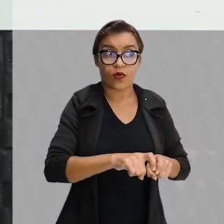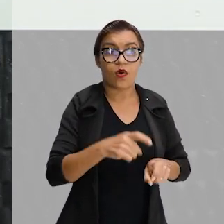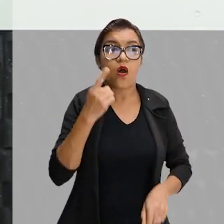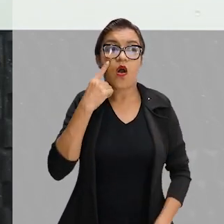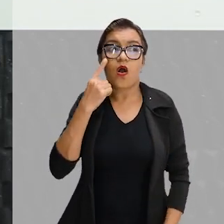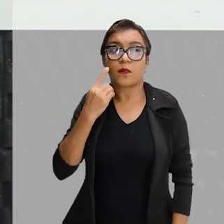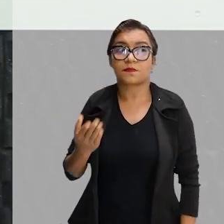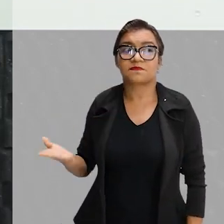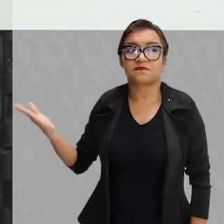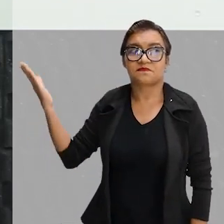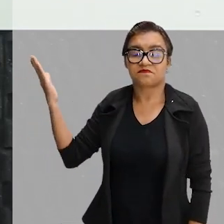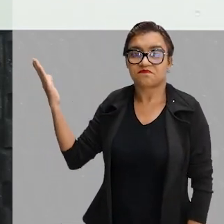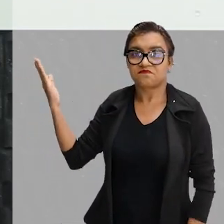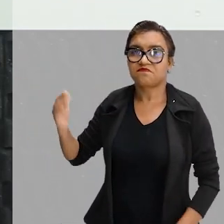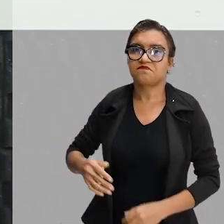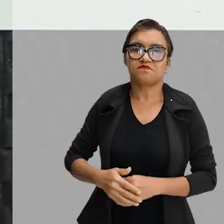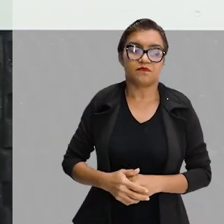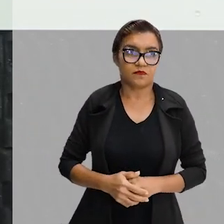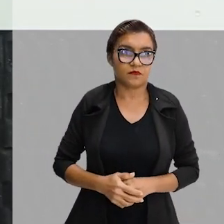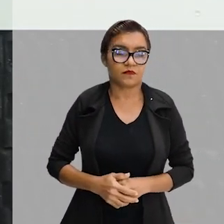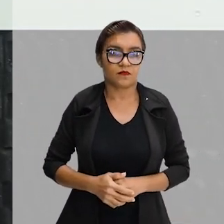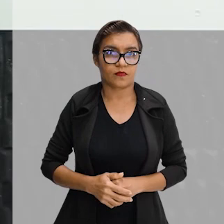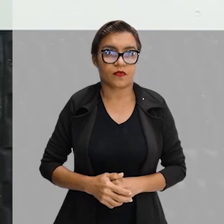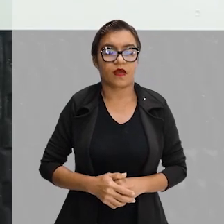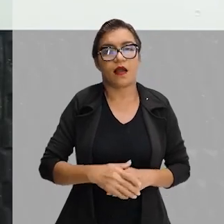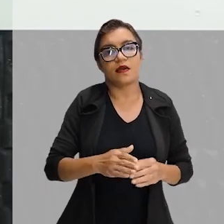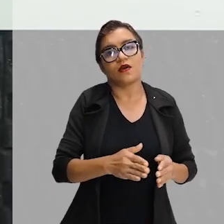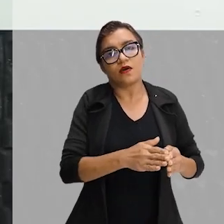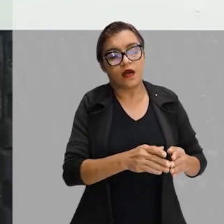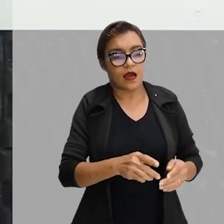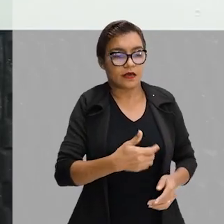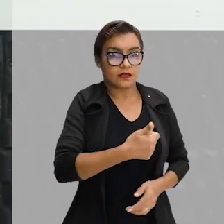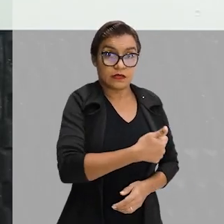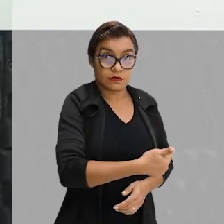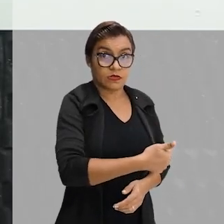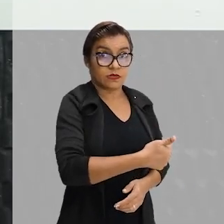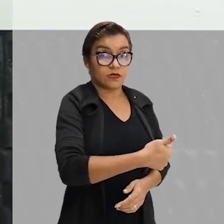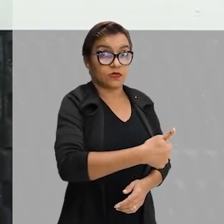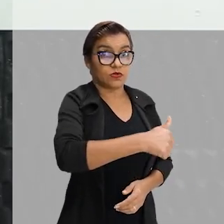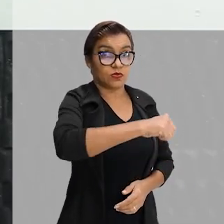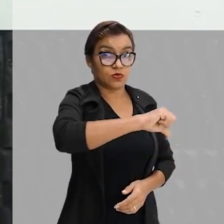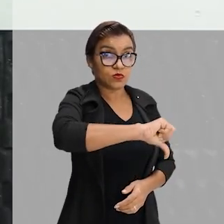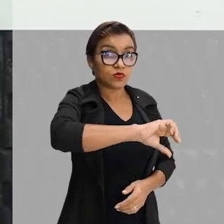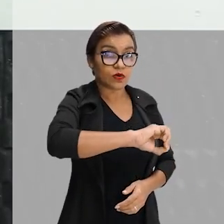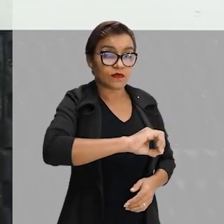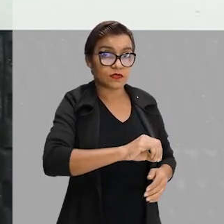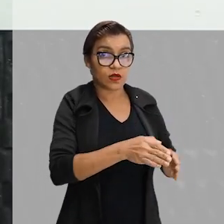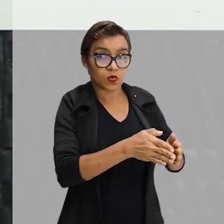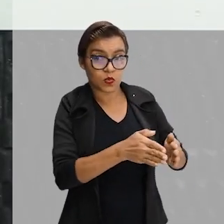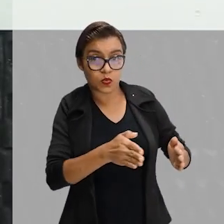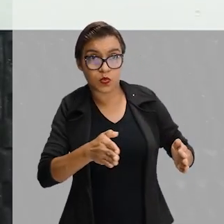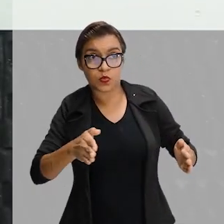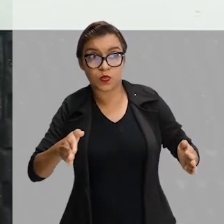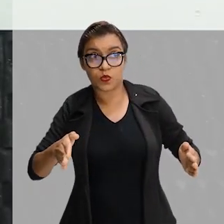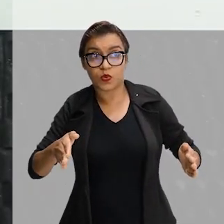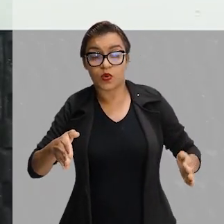agroexportação. Durante todo o século XX, mais ou menos a primeira metade do século XX, o caráter principal do Brasil era o